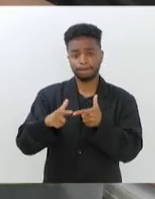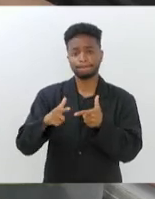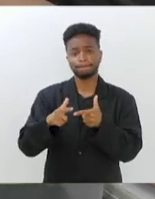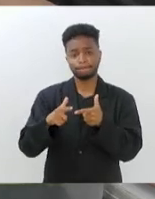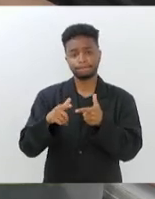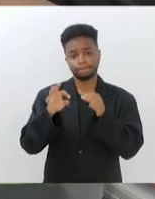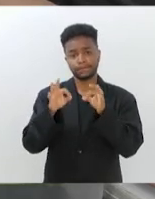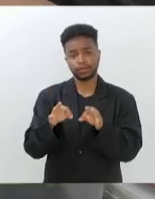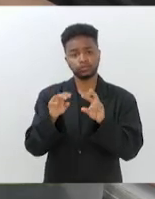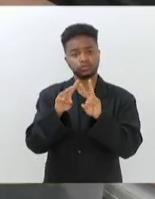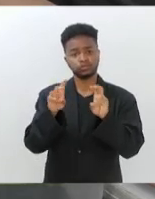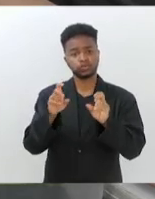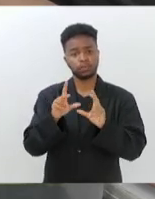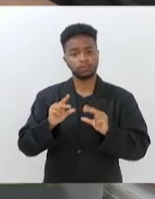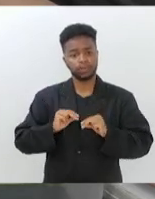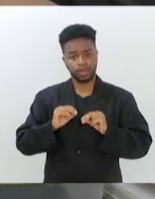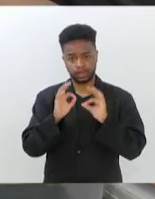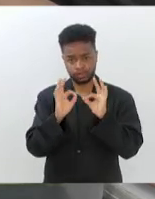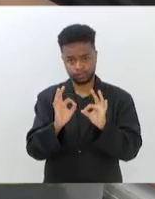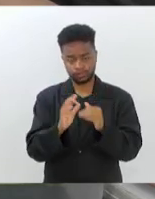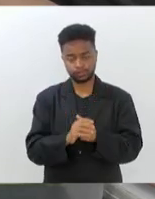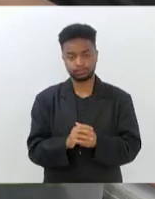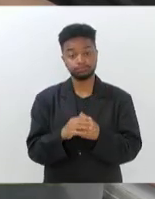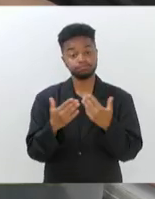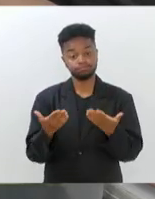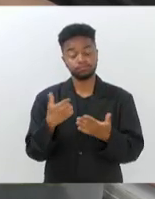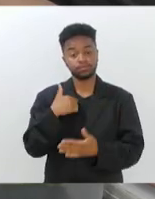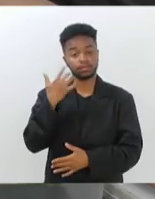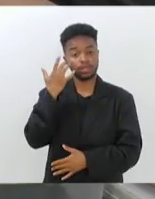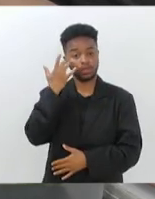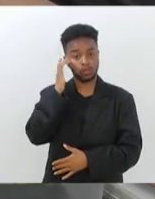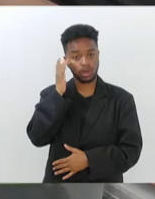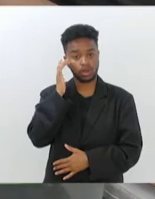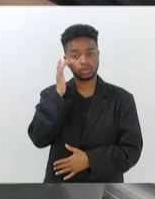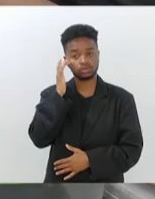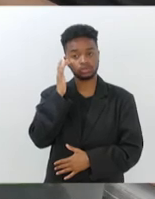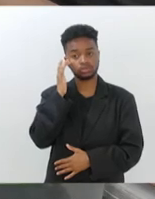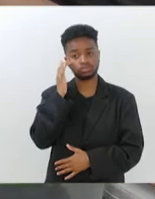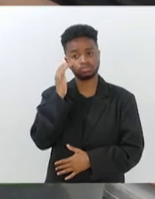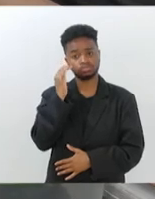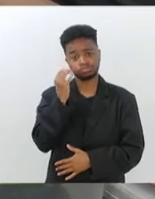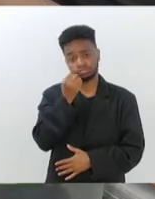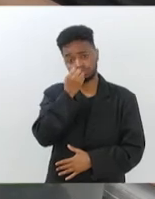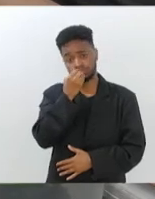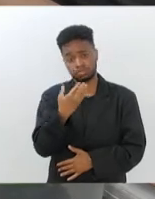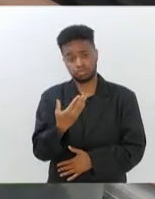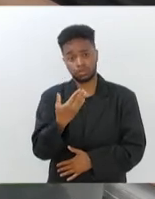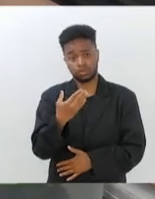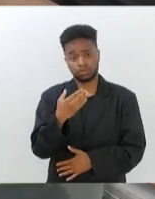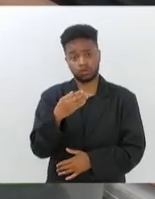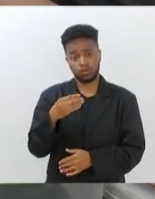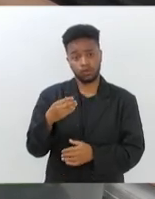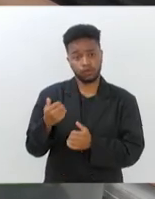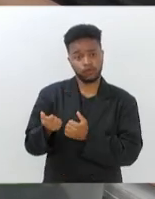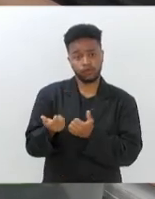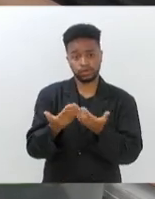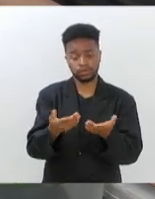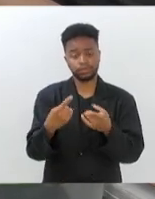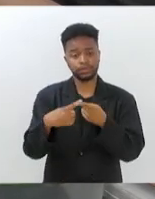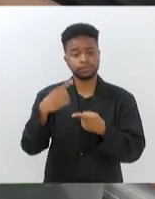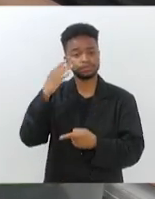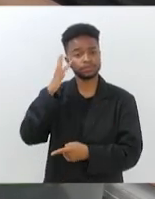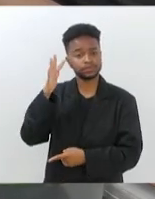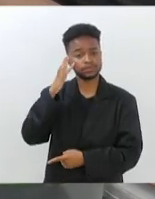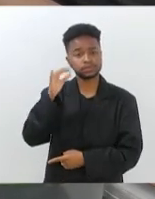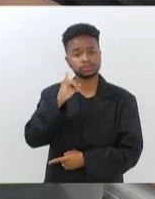problema de mérito também e eu acho que é de bom Tom oferecer isso imagina se